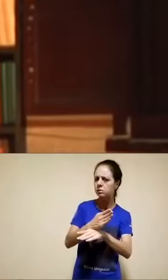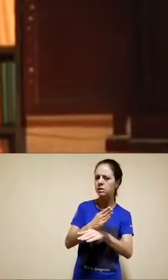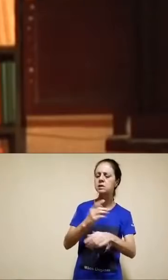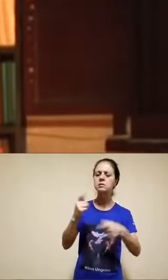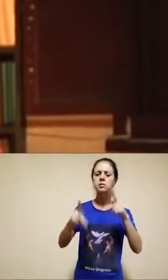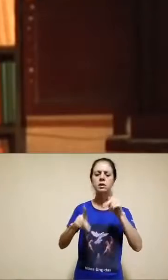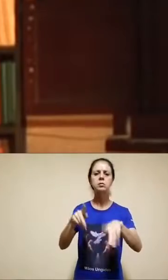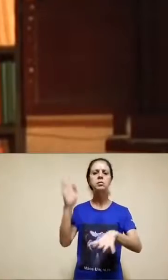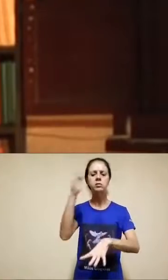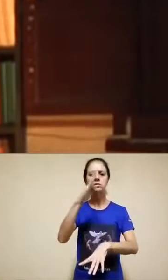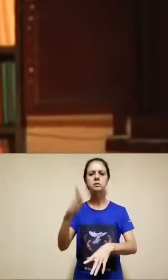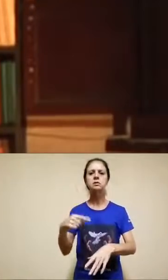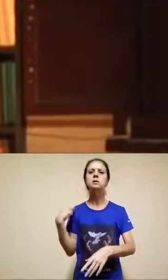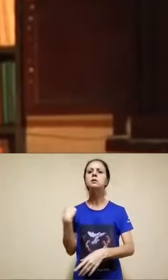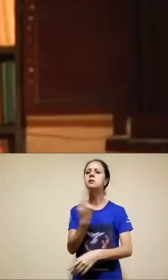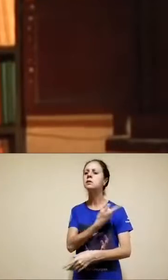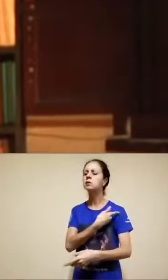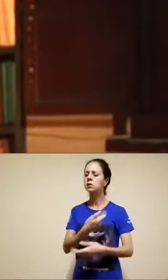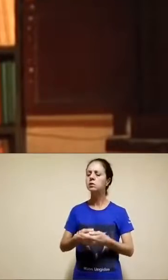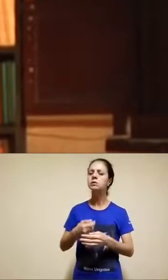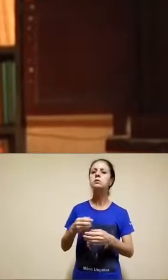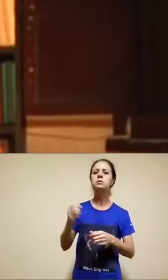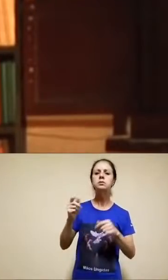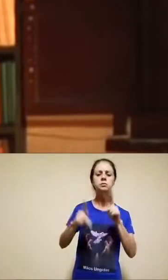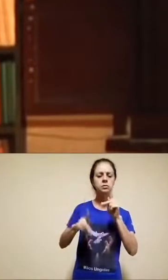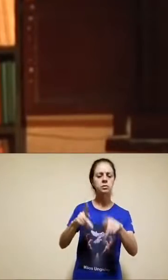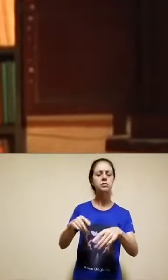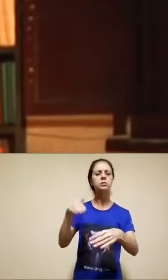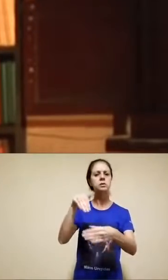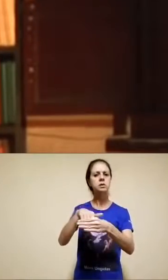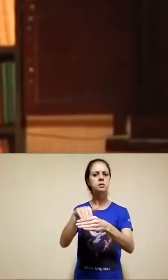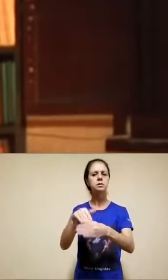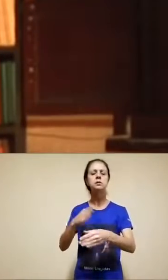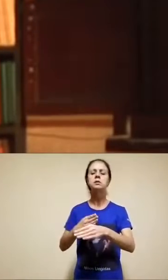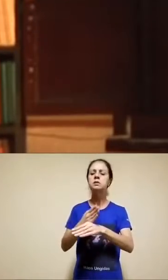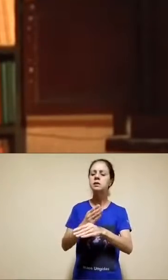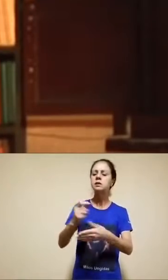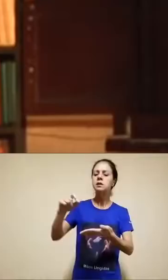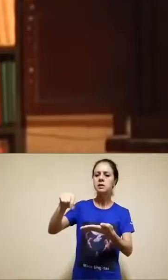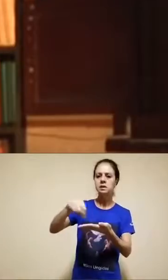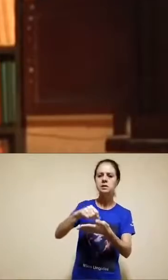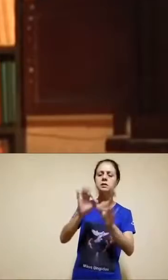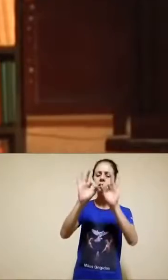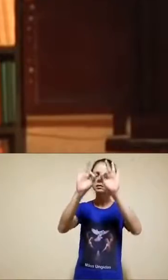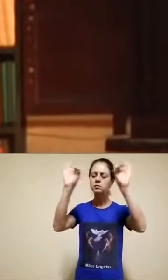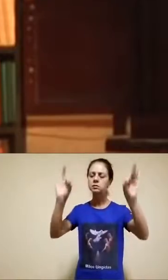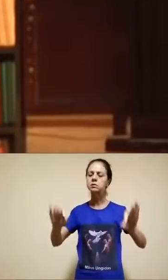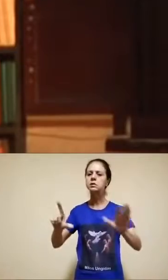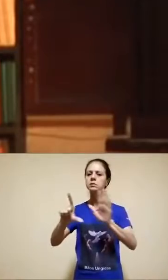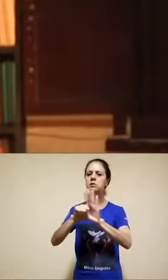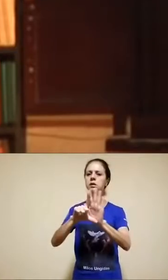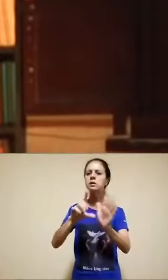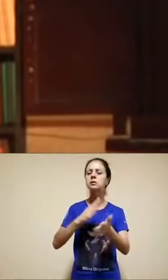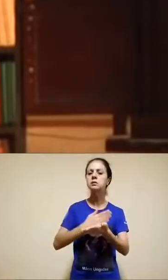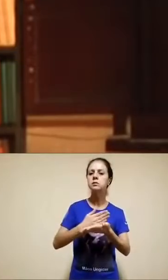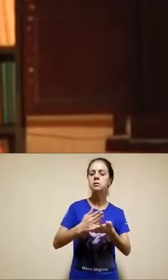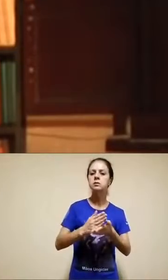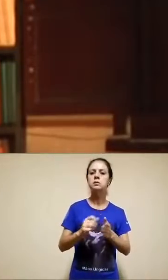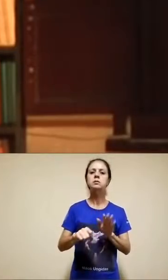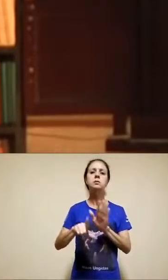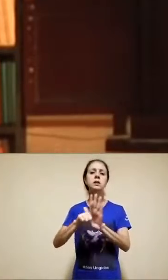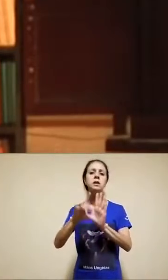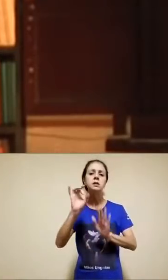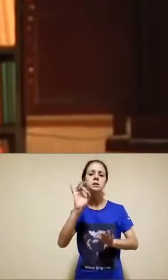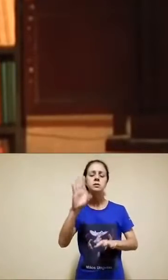dos eleitores, porque podem assinar este projeto de lei de iniciativa popular pela lei só os